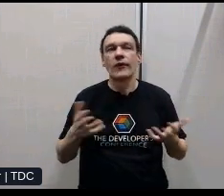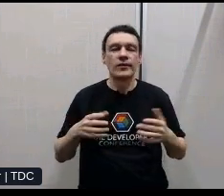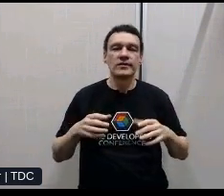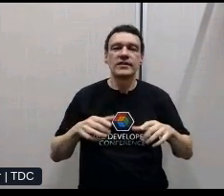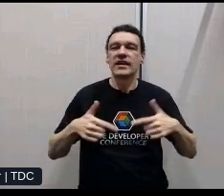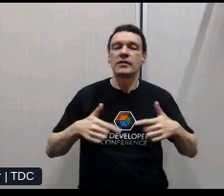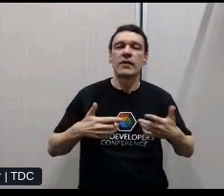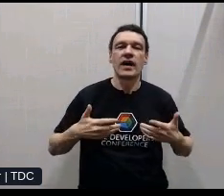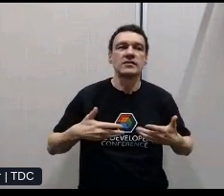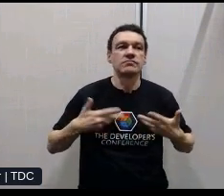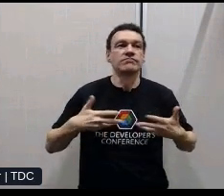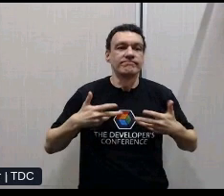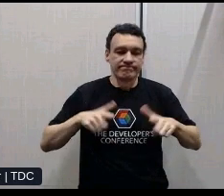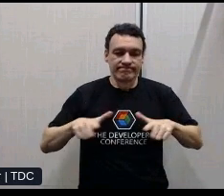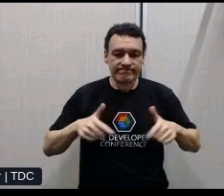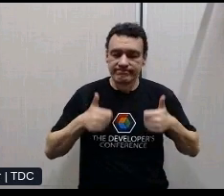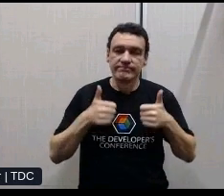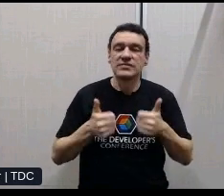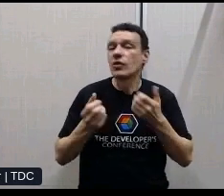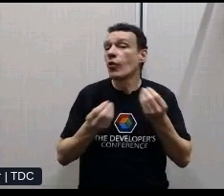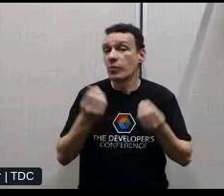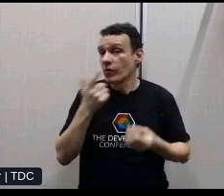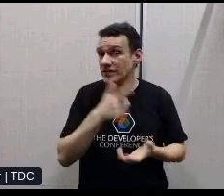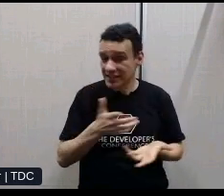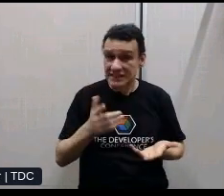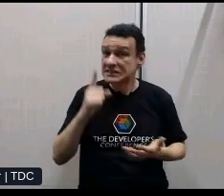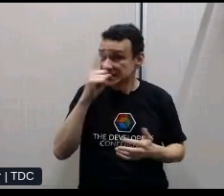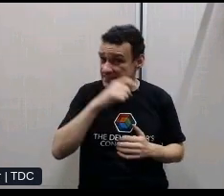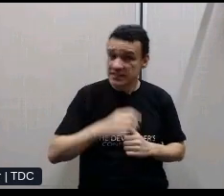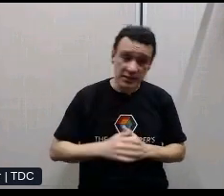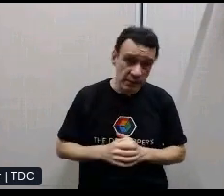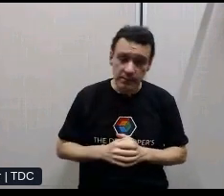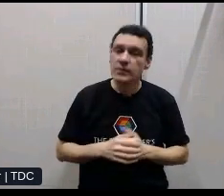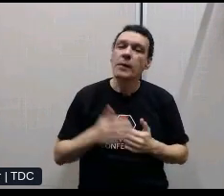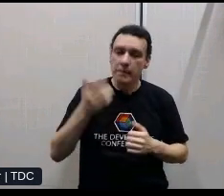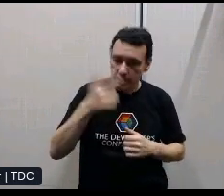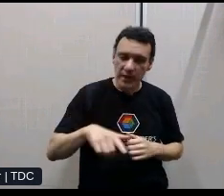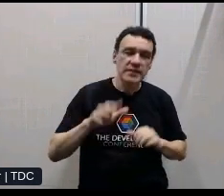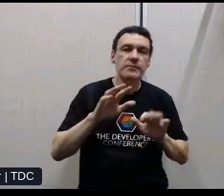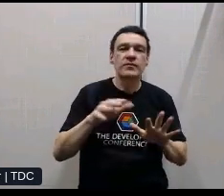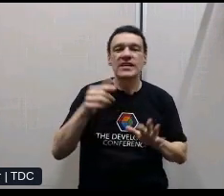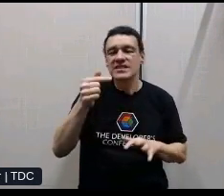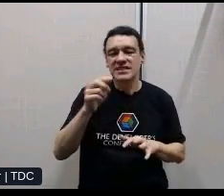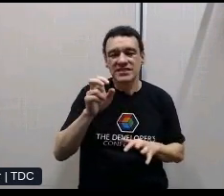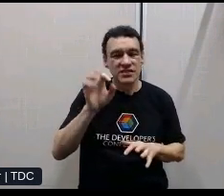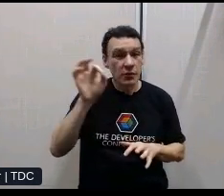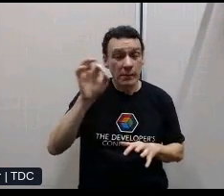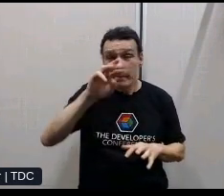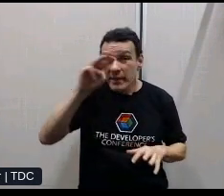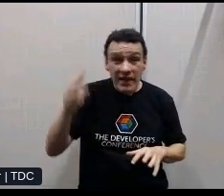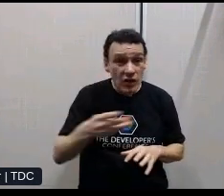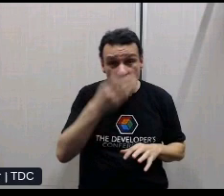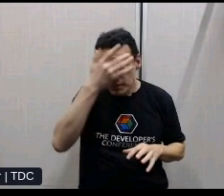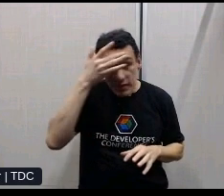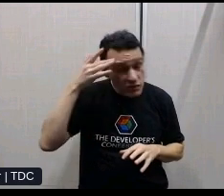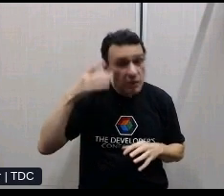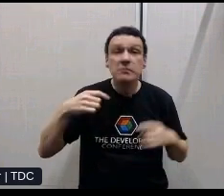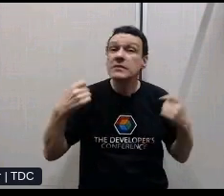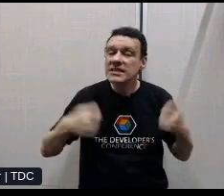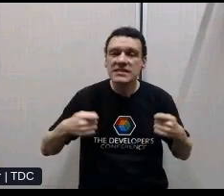assoberbado. Além disso, 75 milhões de pessoas precisam de uma cadeira de rodas e